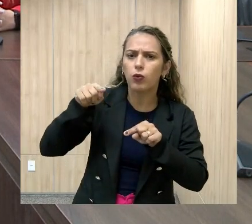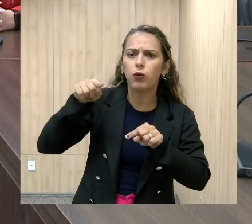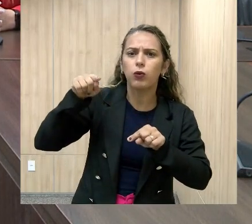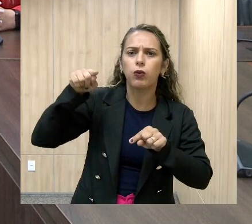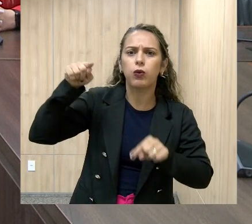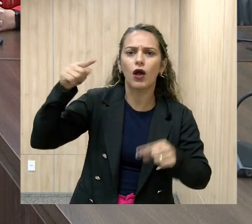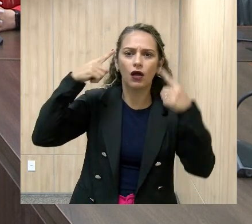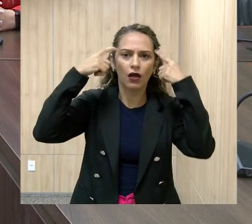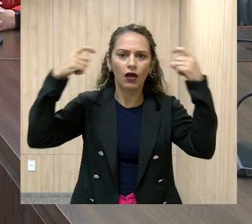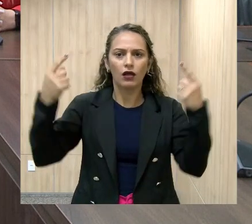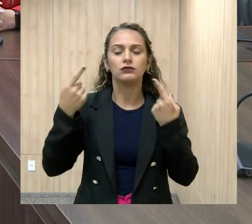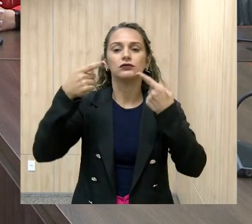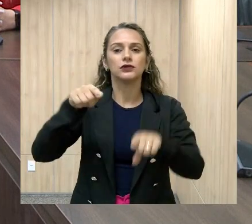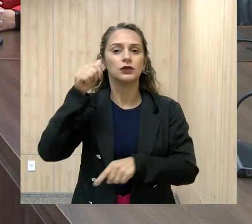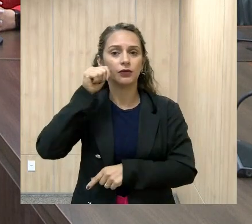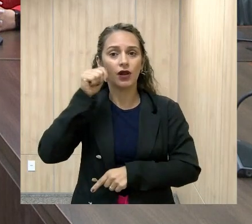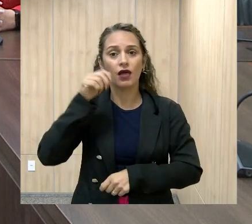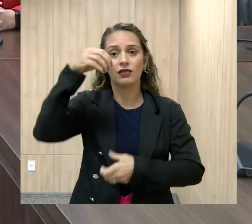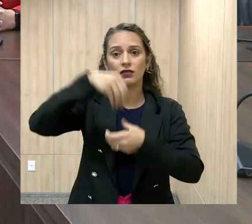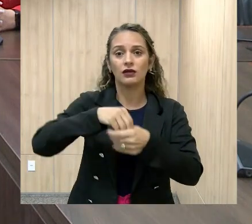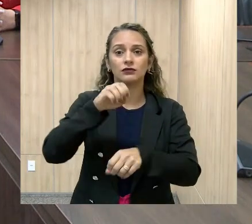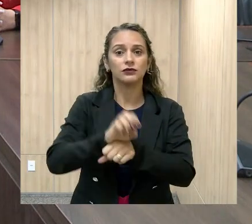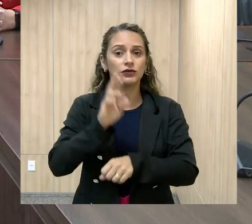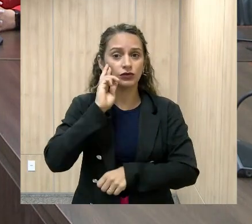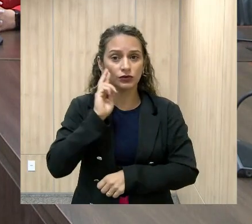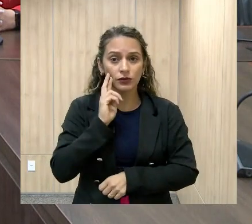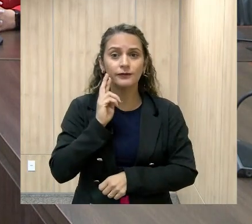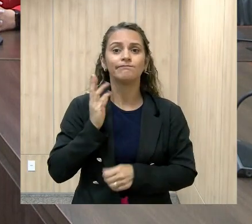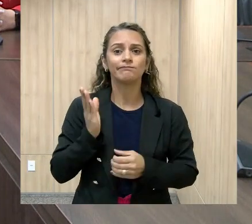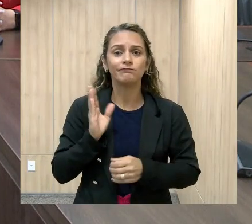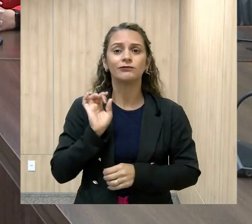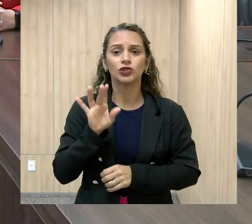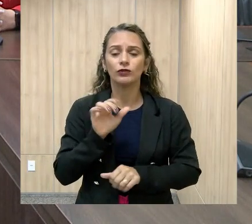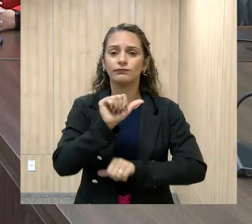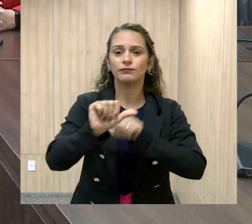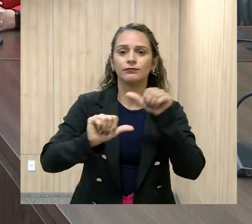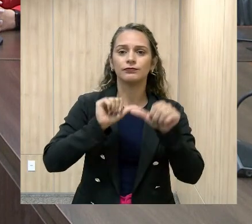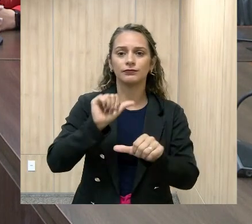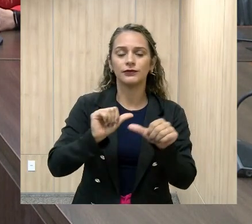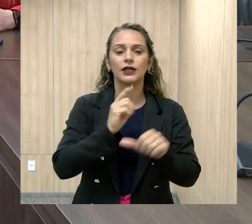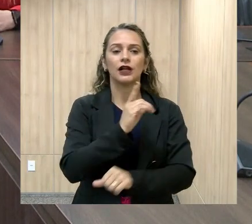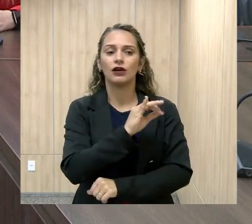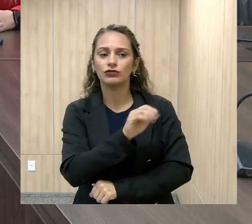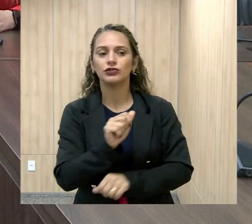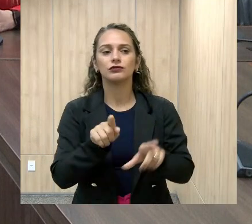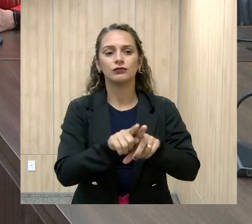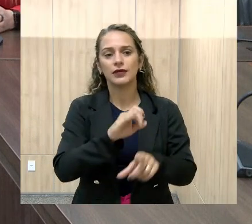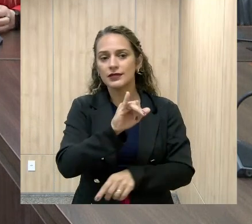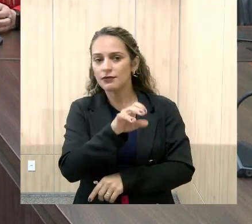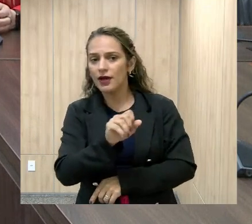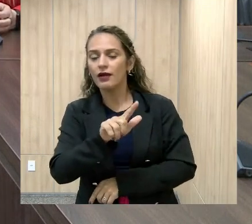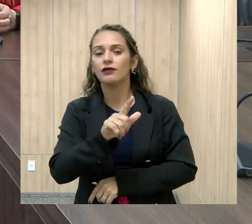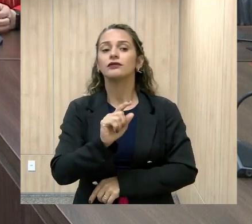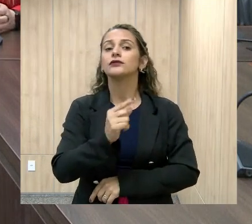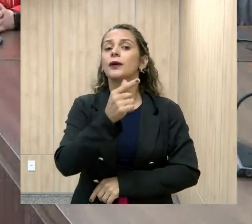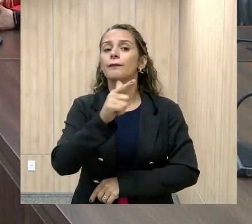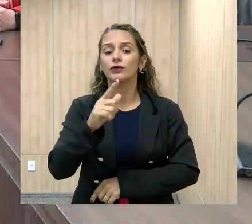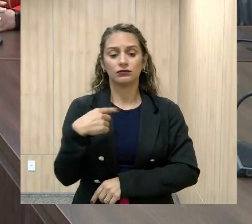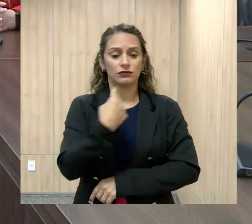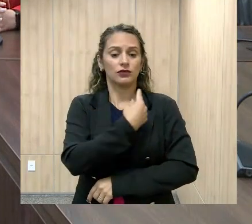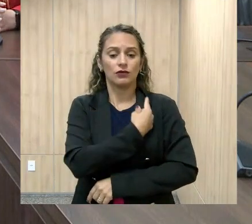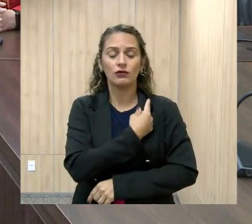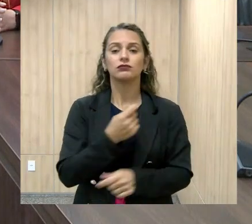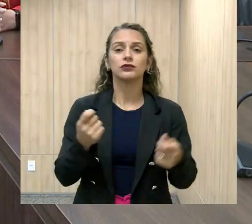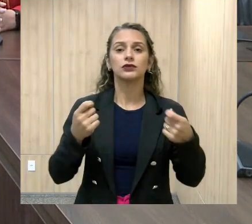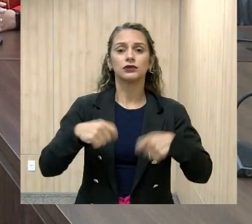de violência doméstica que nós temos dentro do Estado de Rondônia e só vai mudar Deputado Ismael deputada Claudinha através de